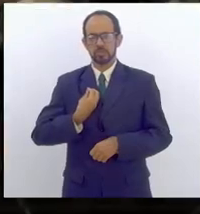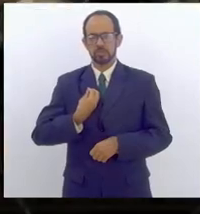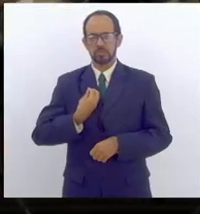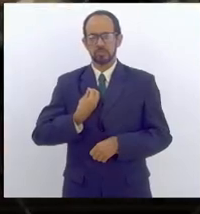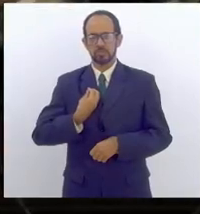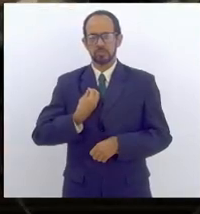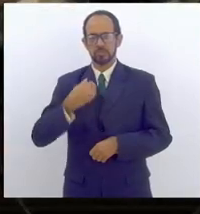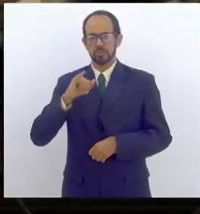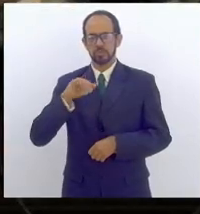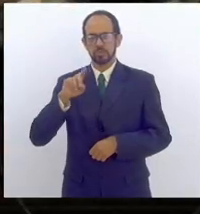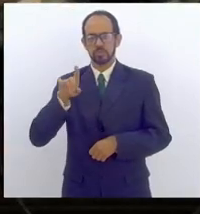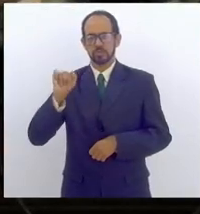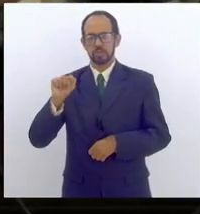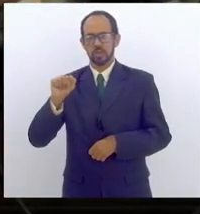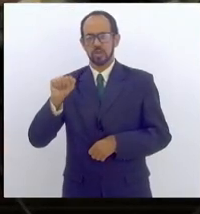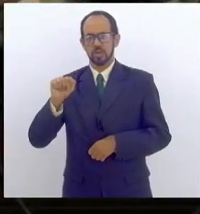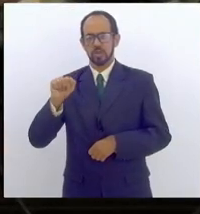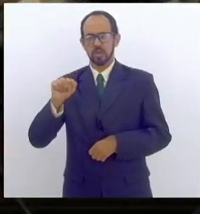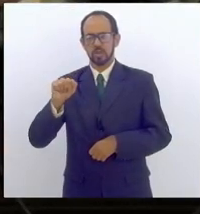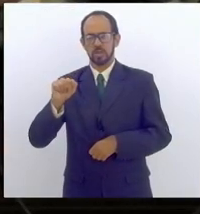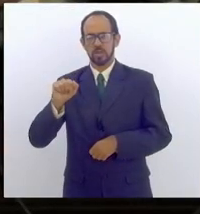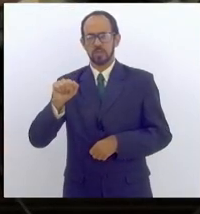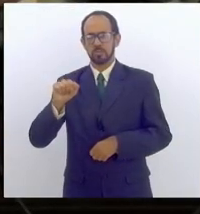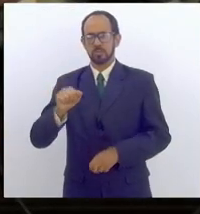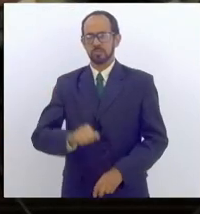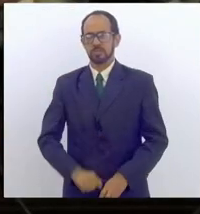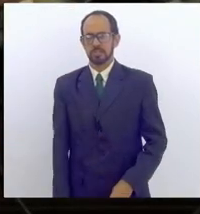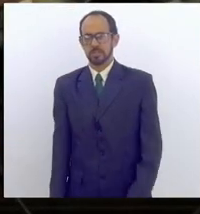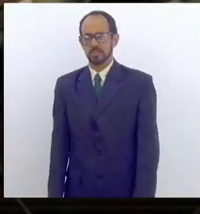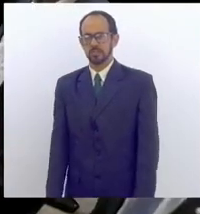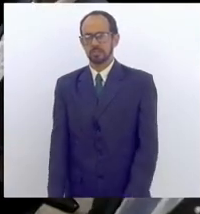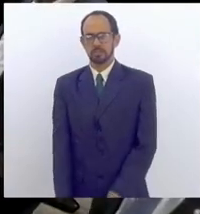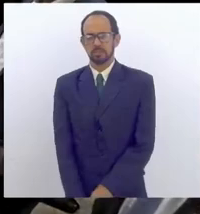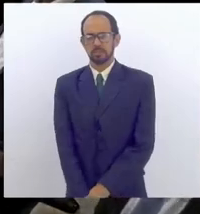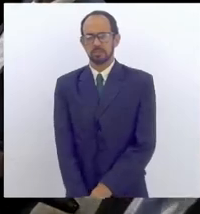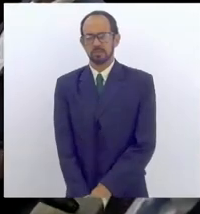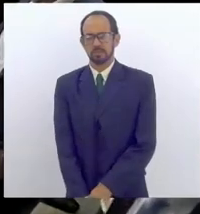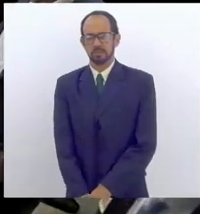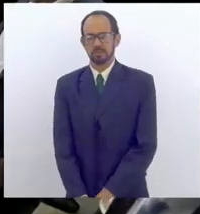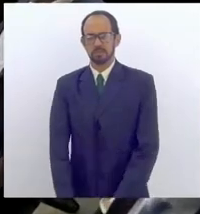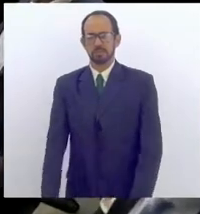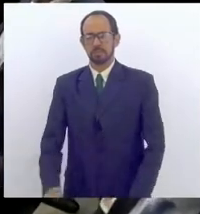Índia, cadê a Índia? Ali, Jair